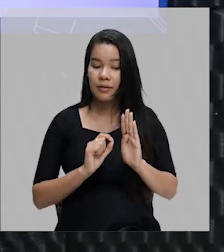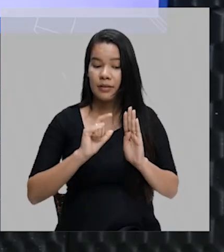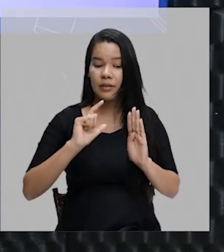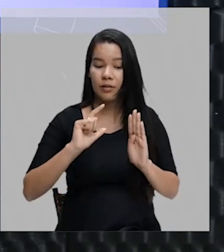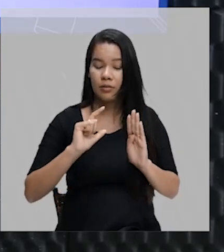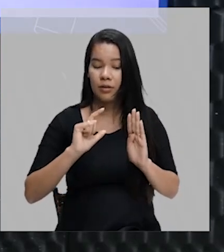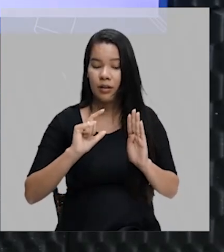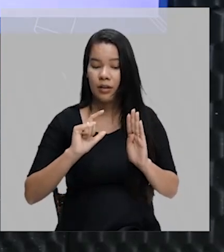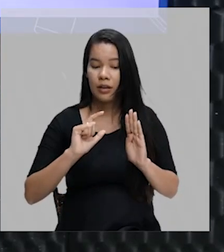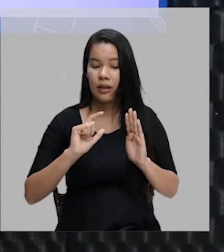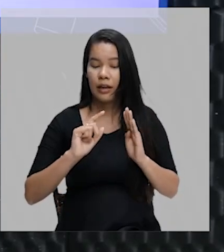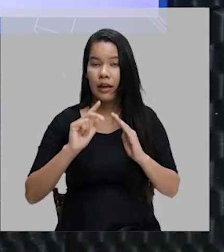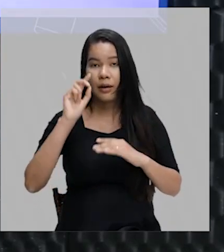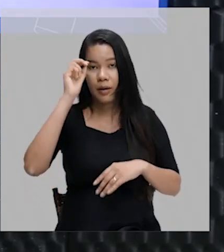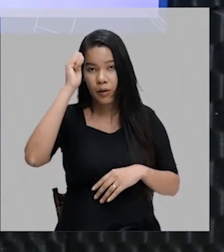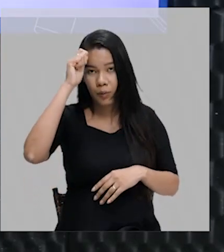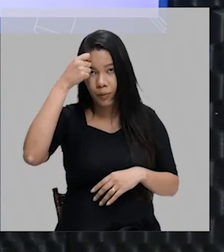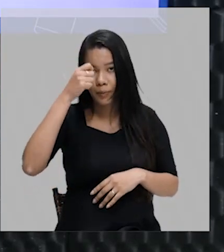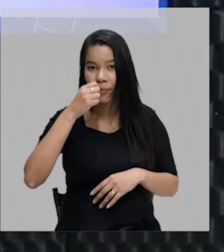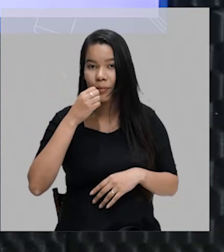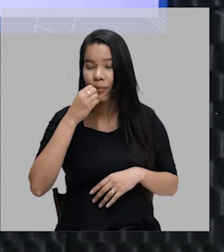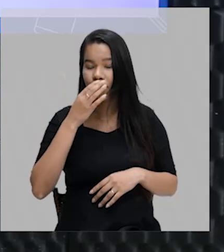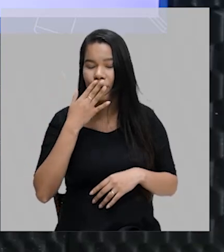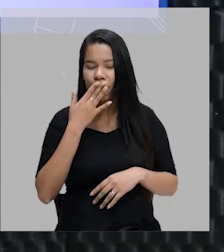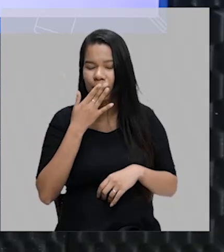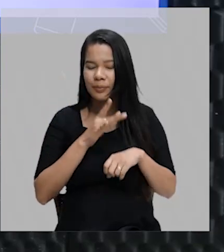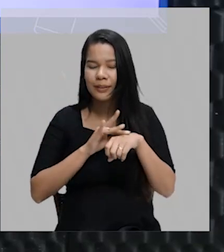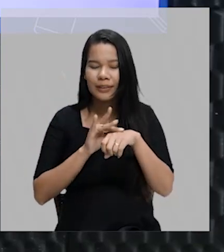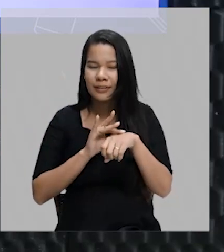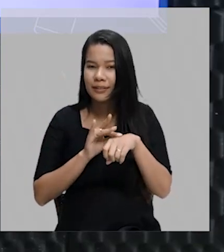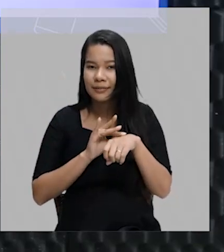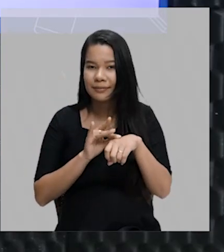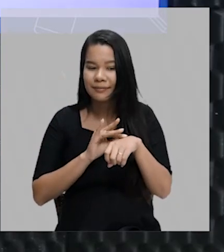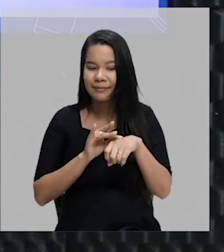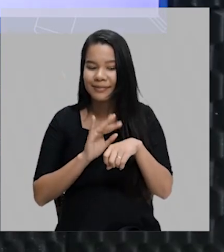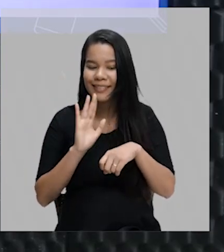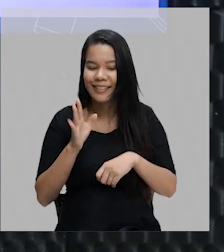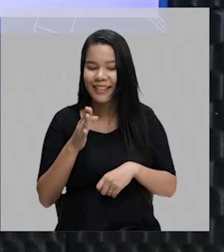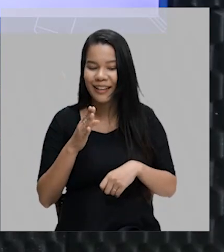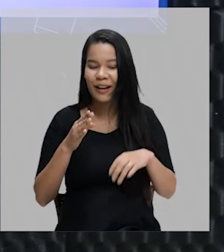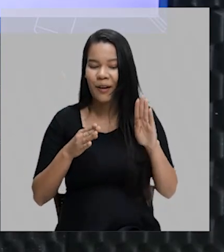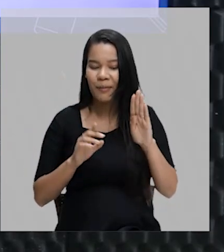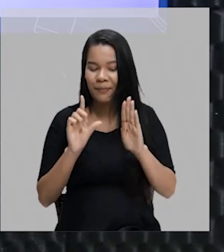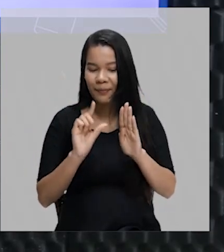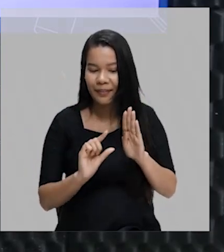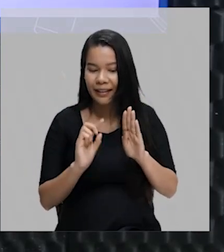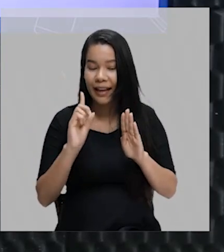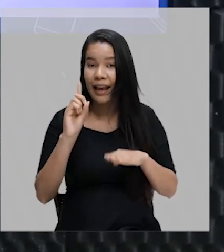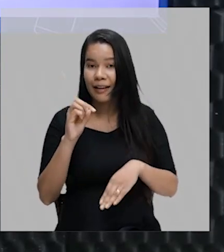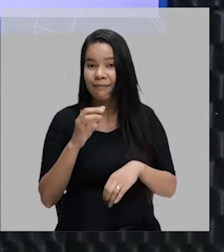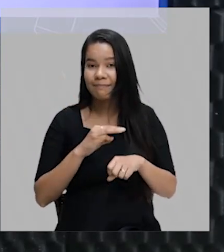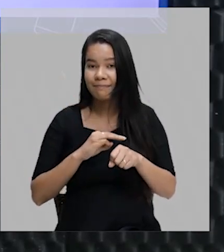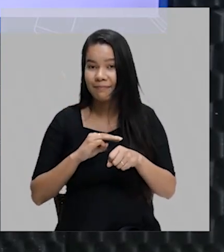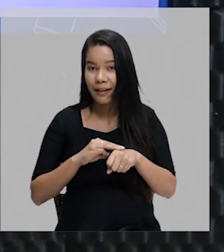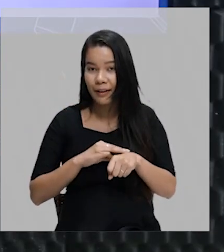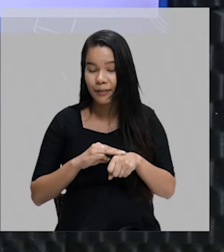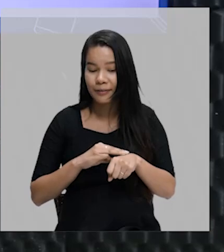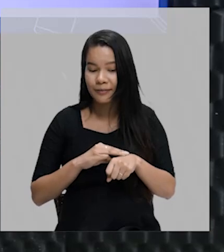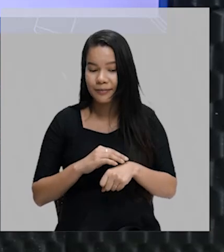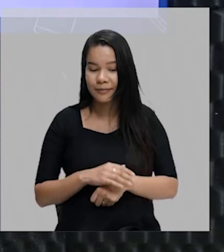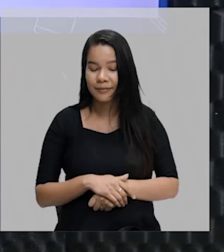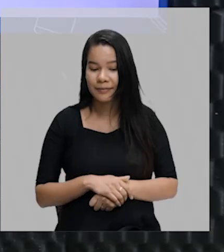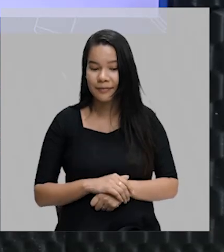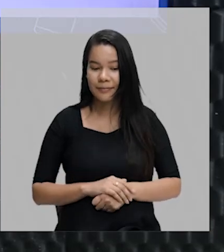cor marrom. Continuando. O alelo Ezão condiciona a produção de